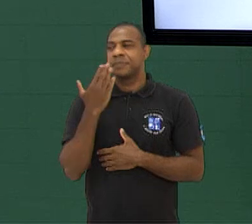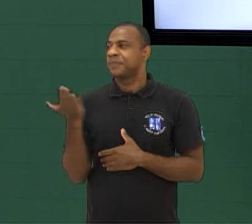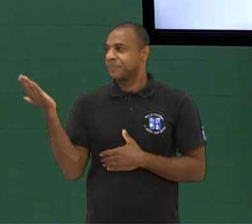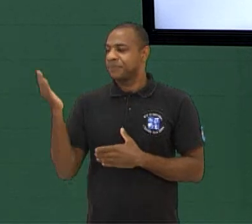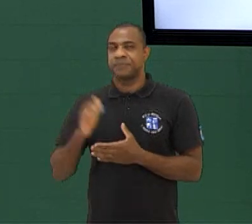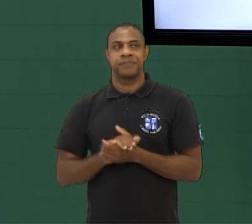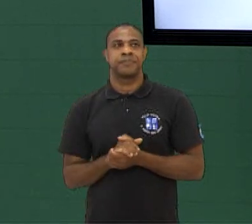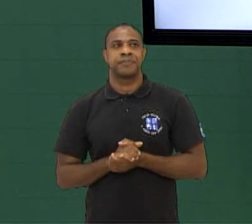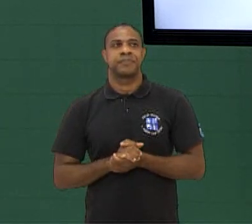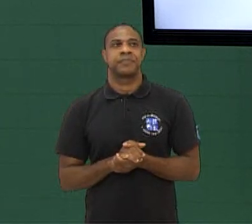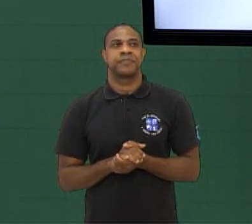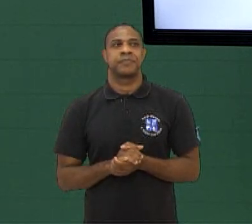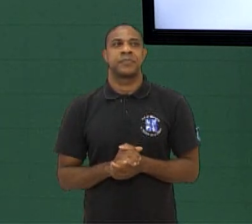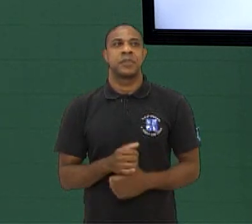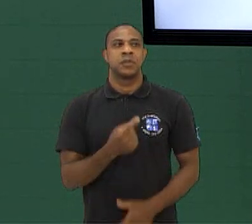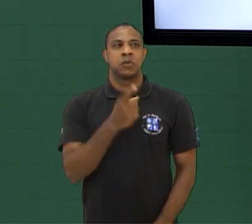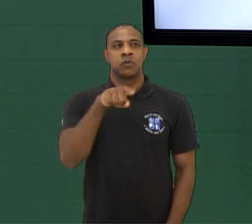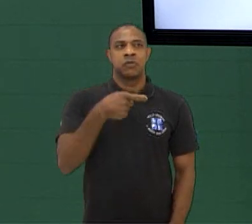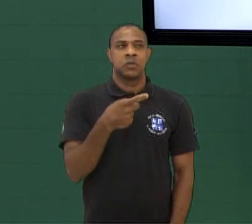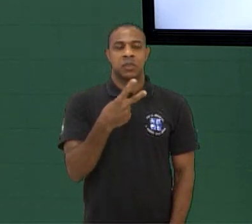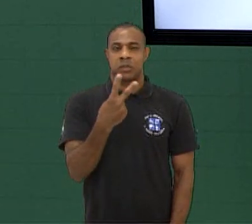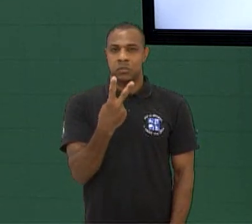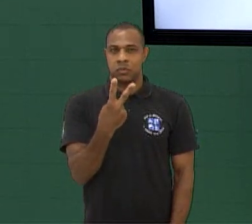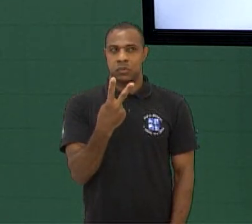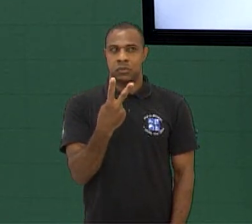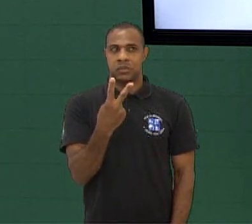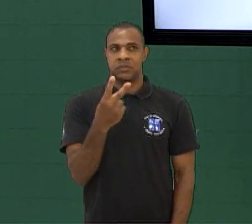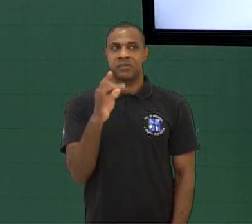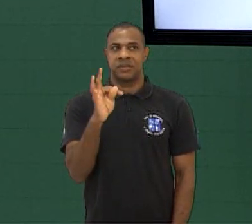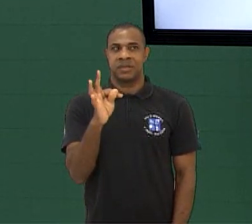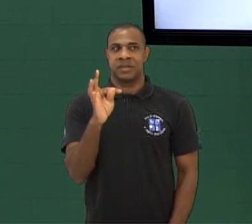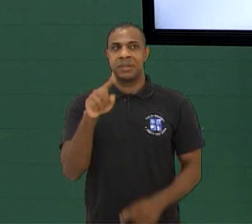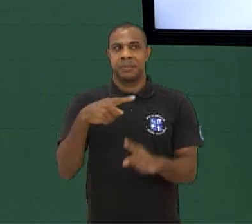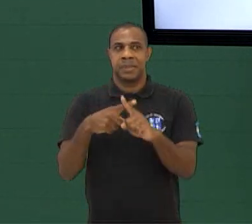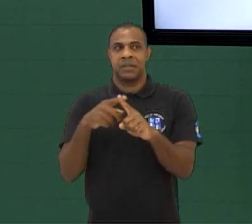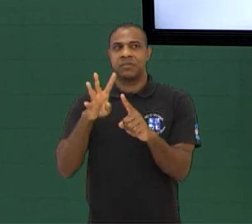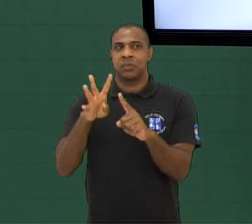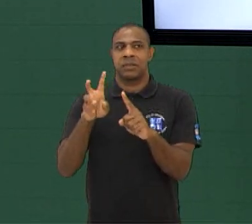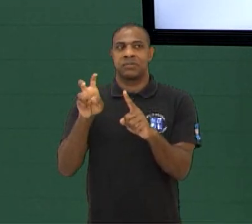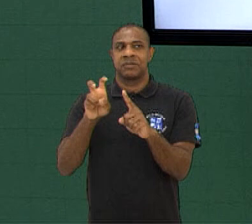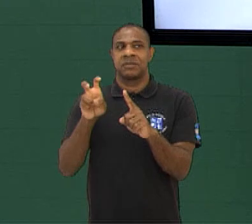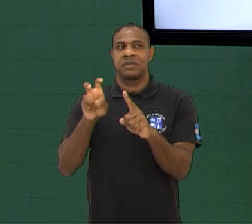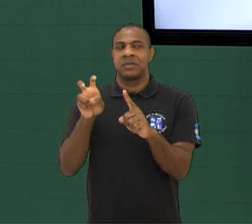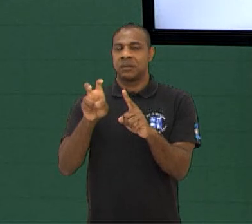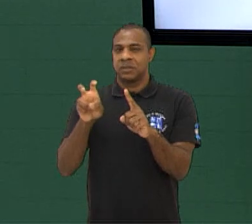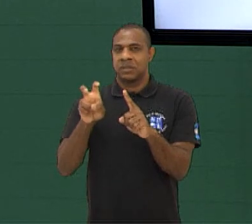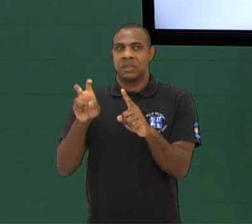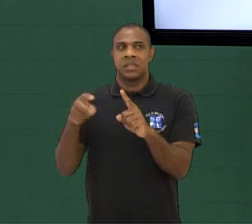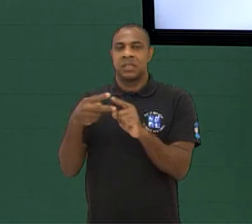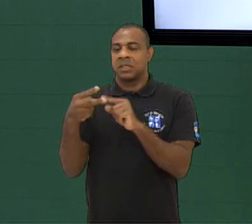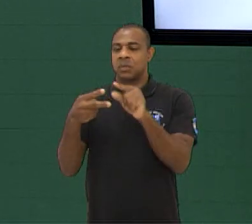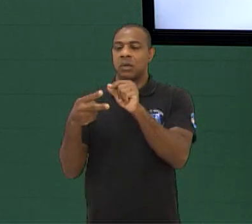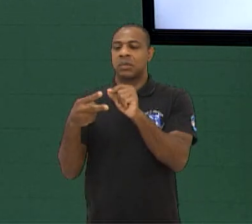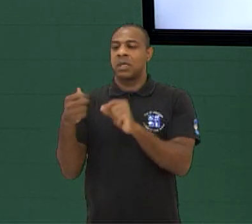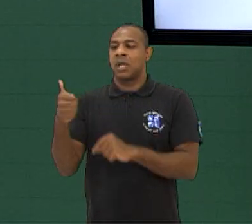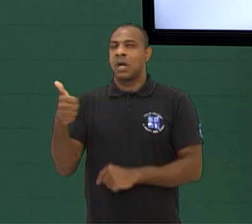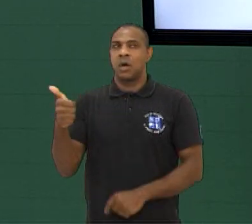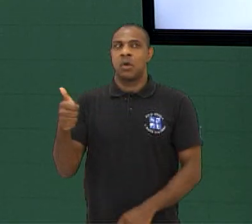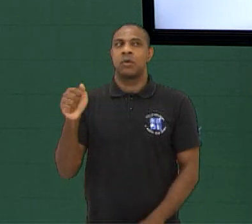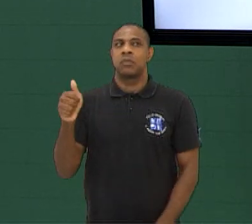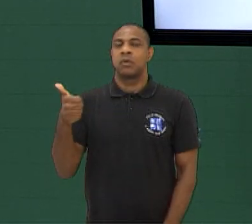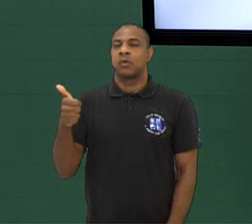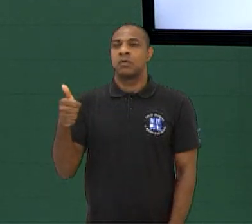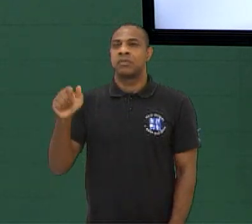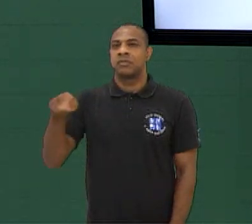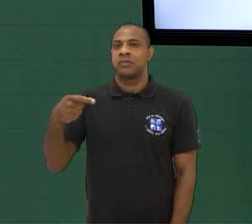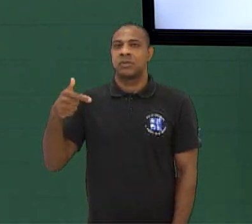assim, ó. 1,2t mais 4,55 é igual a